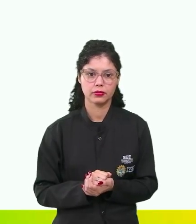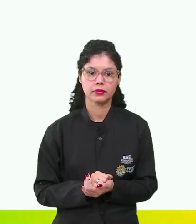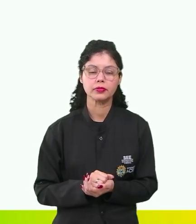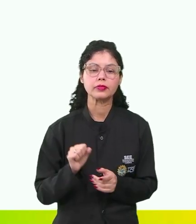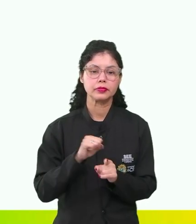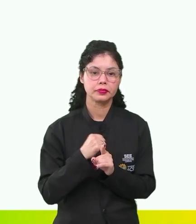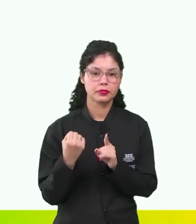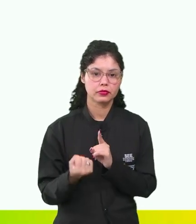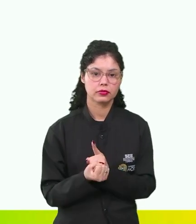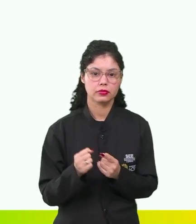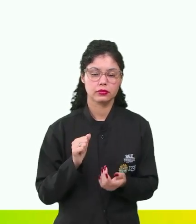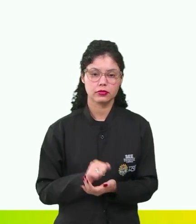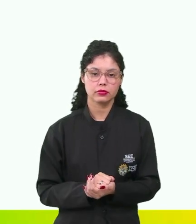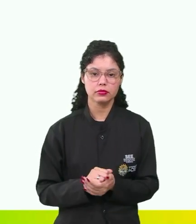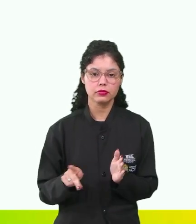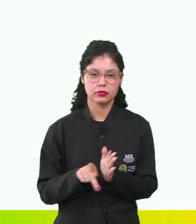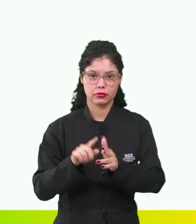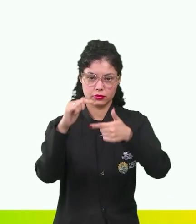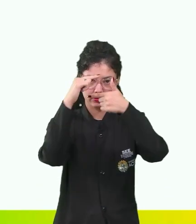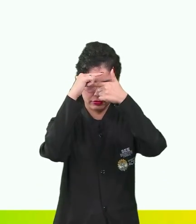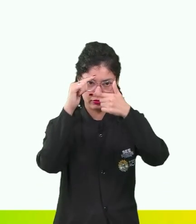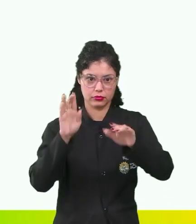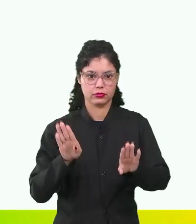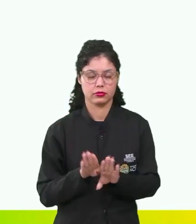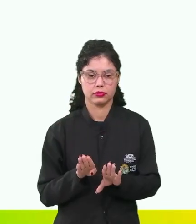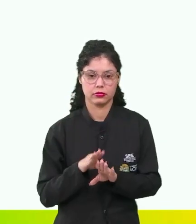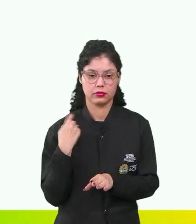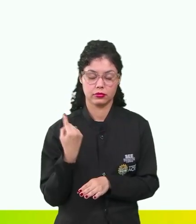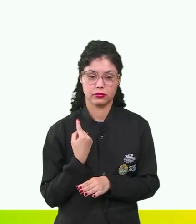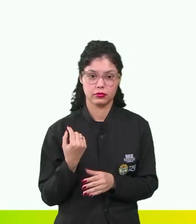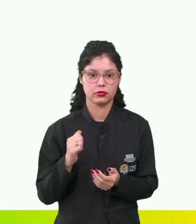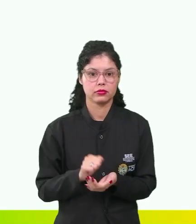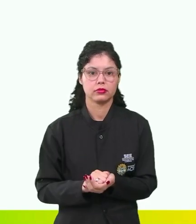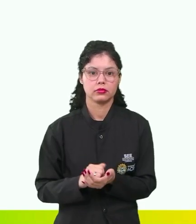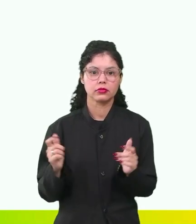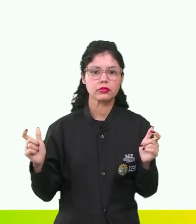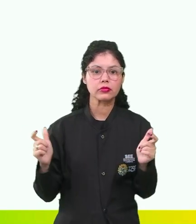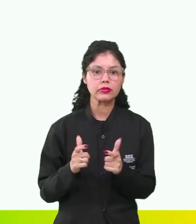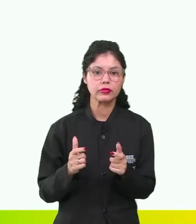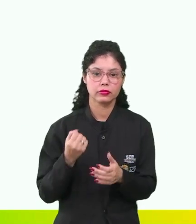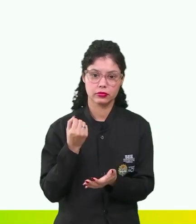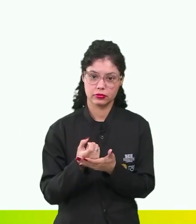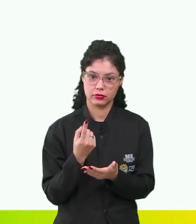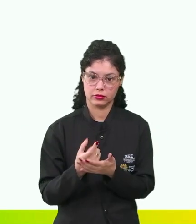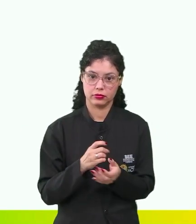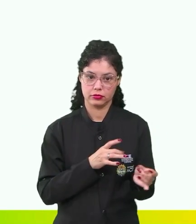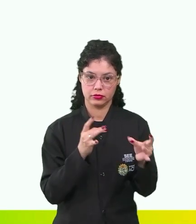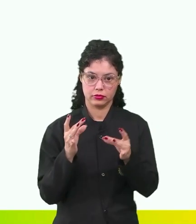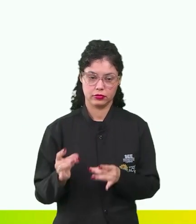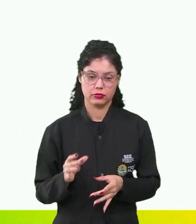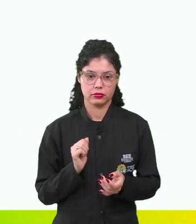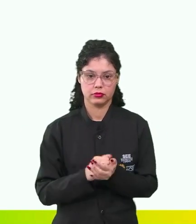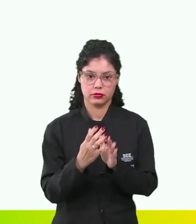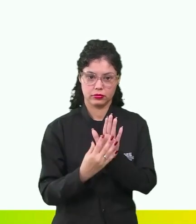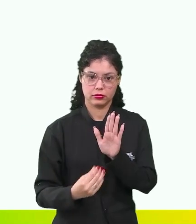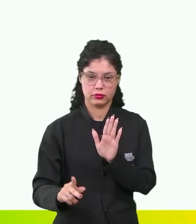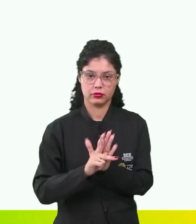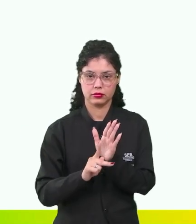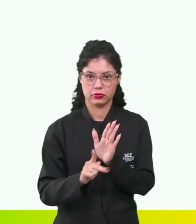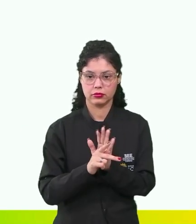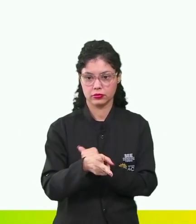consumo perpetua essa alienação, pois o indivíduo se torna um mero consumidor de mercadorias,